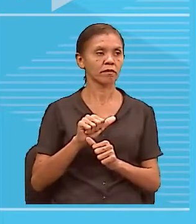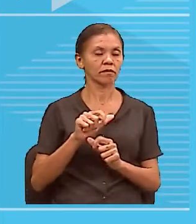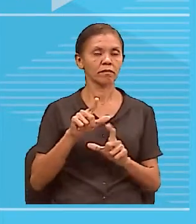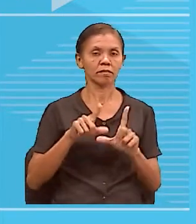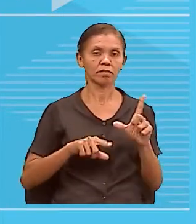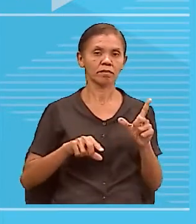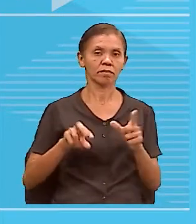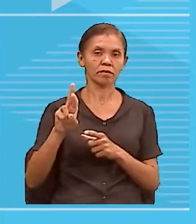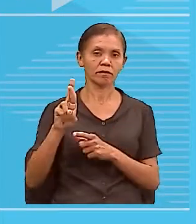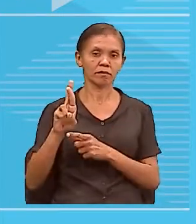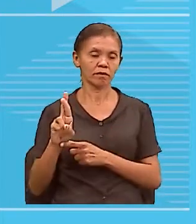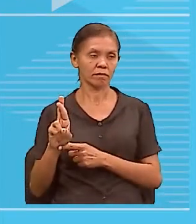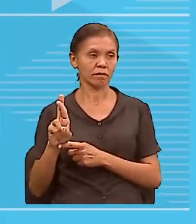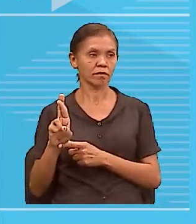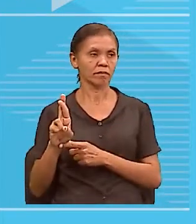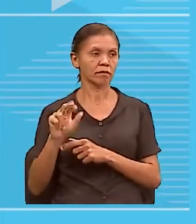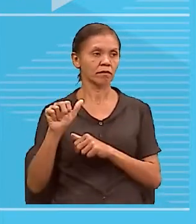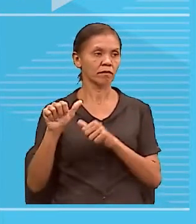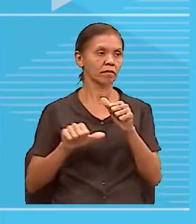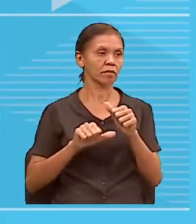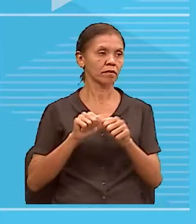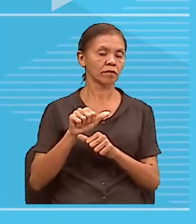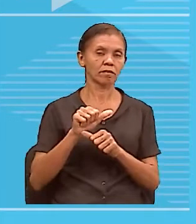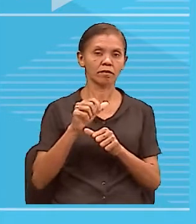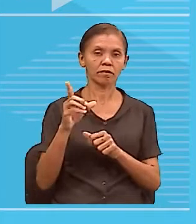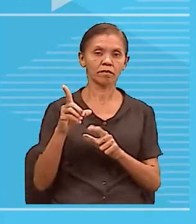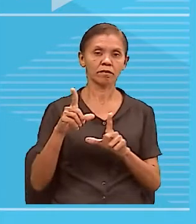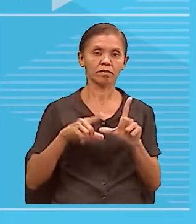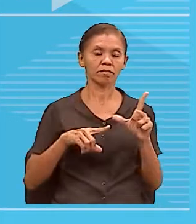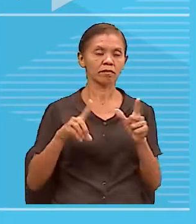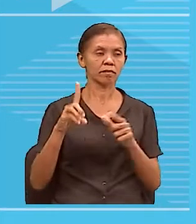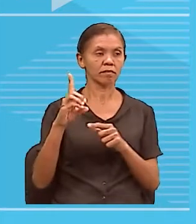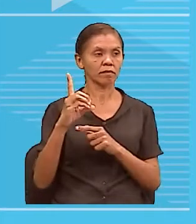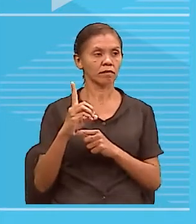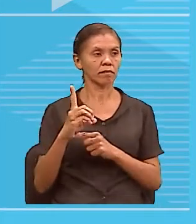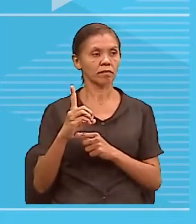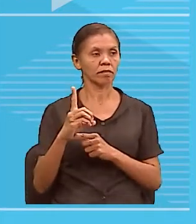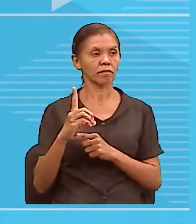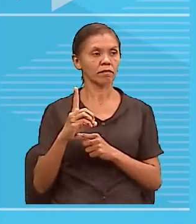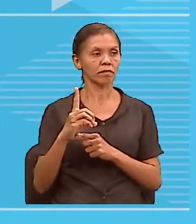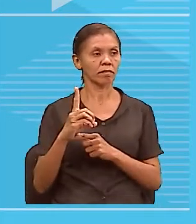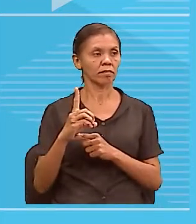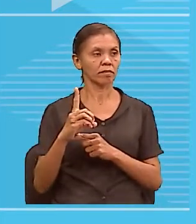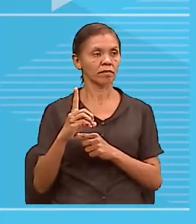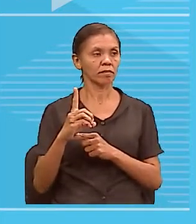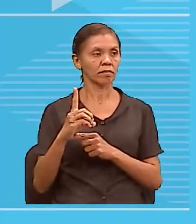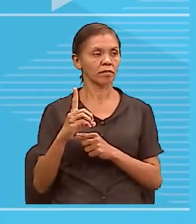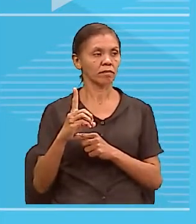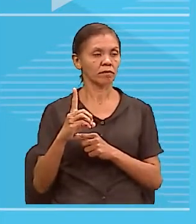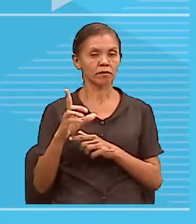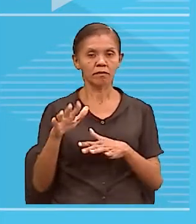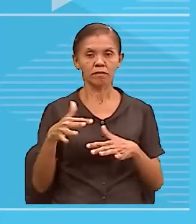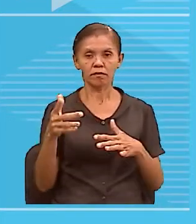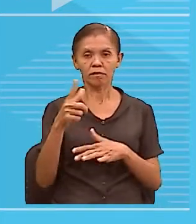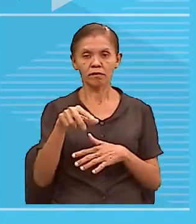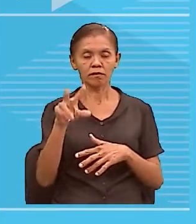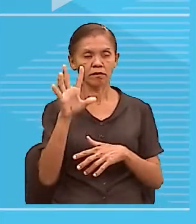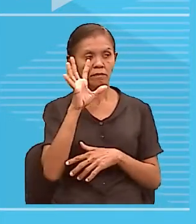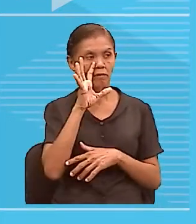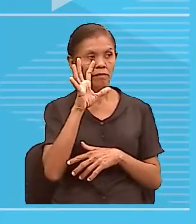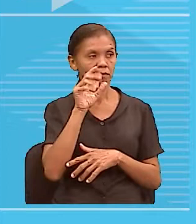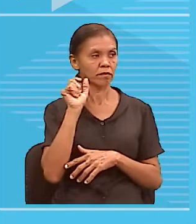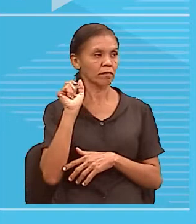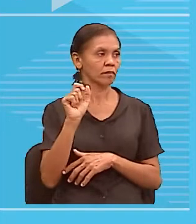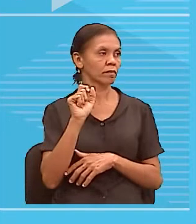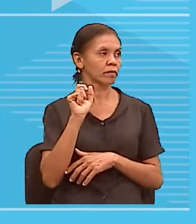Olhe sendo assim repare que existe forma verbal com b no